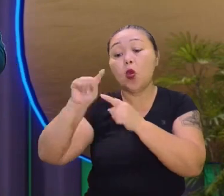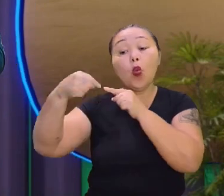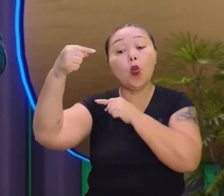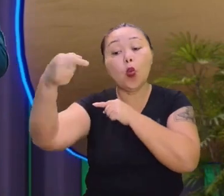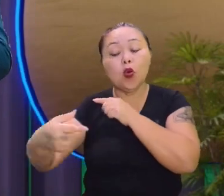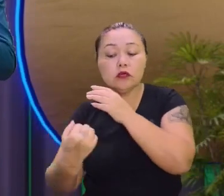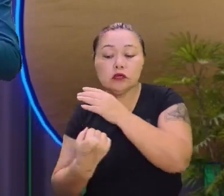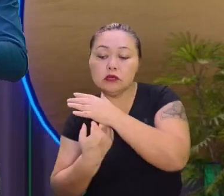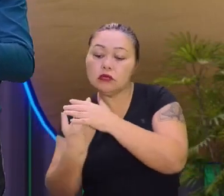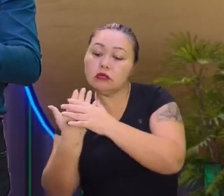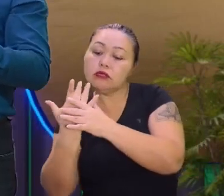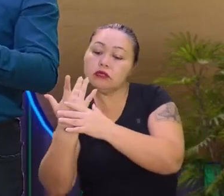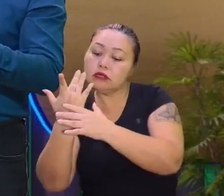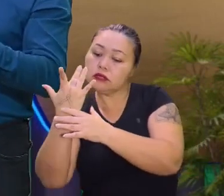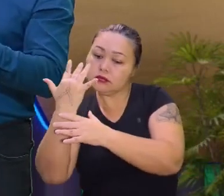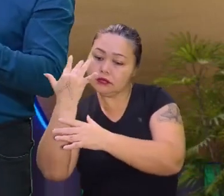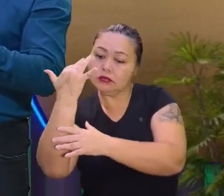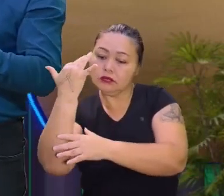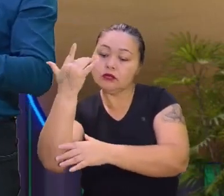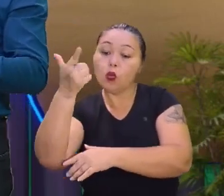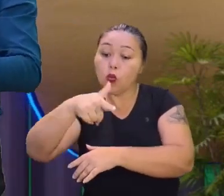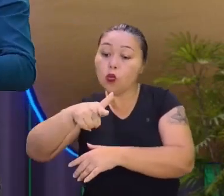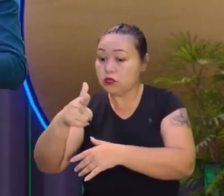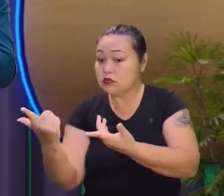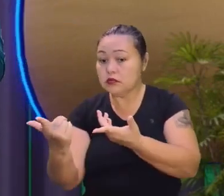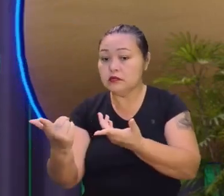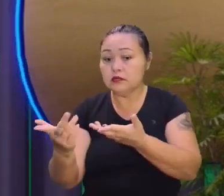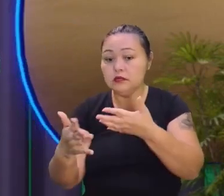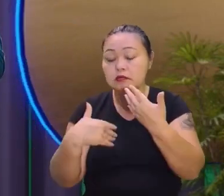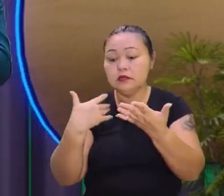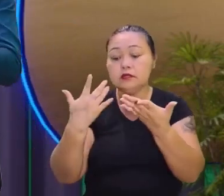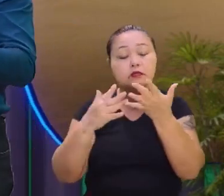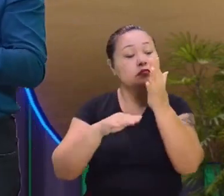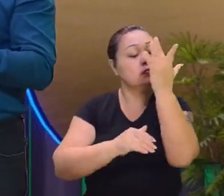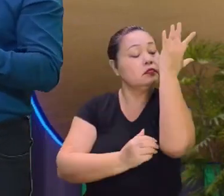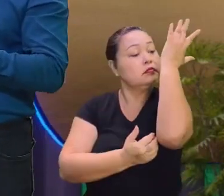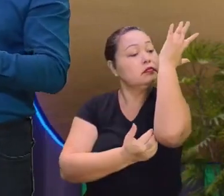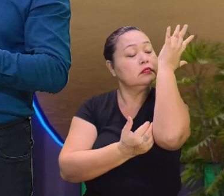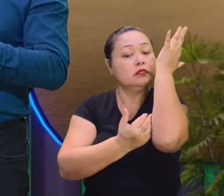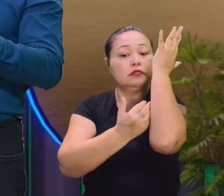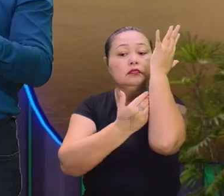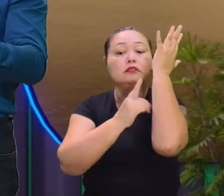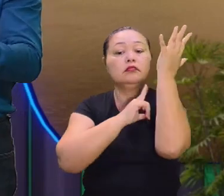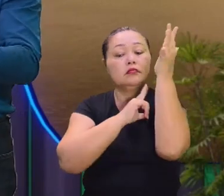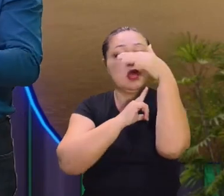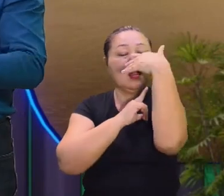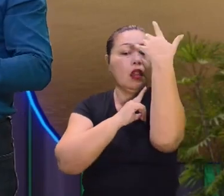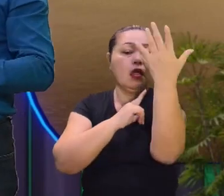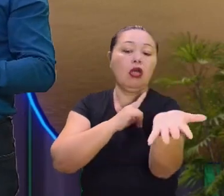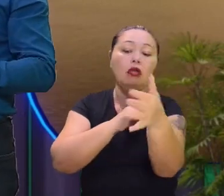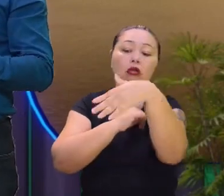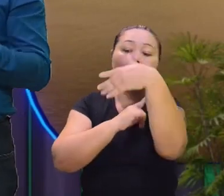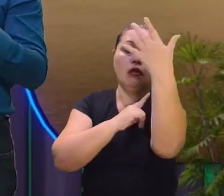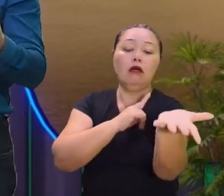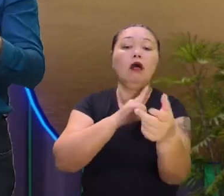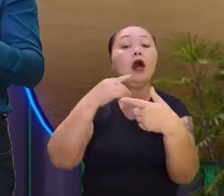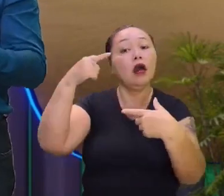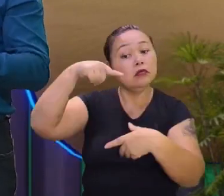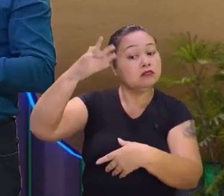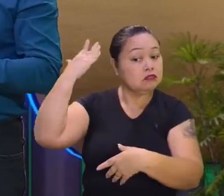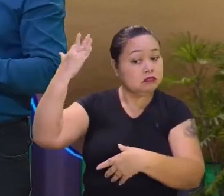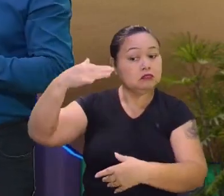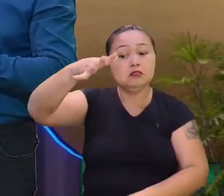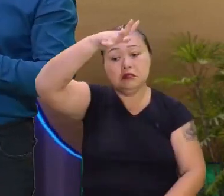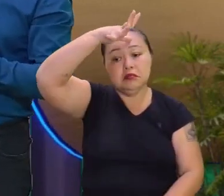plante outro. É isso? Então, muitas palmeiras deixaram de existir na Amazônia por